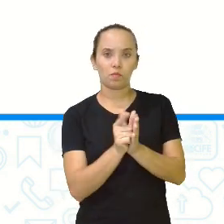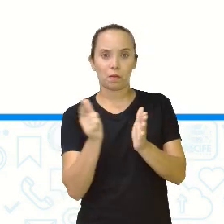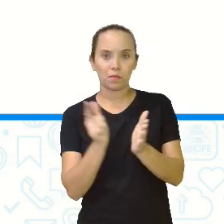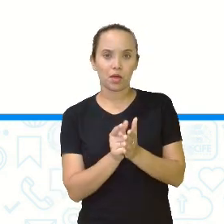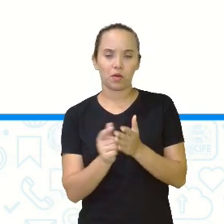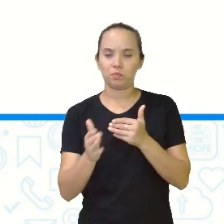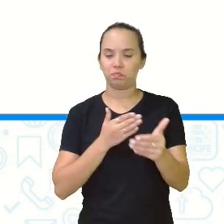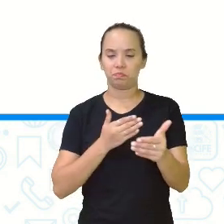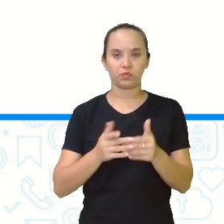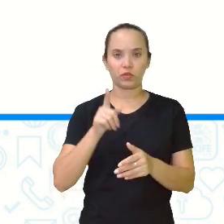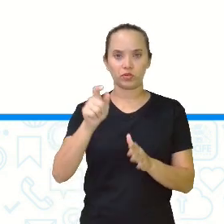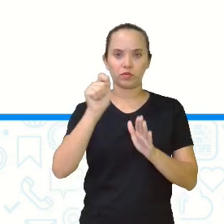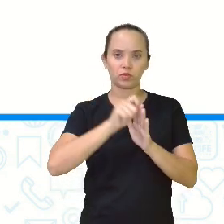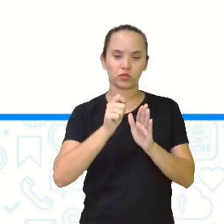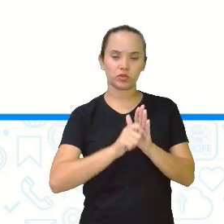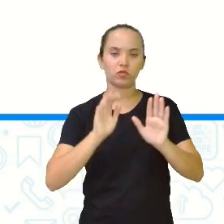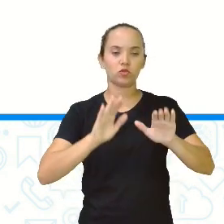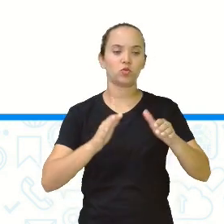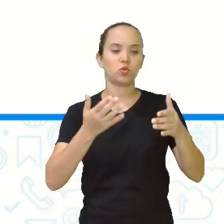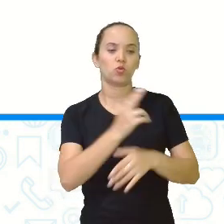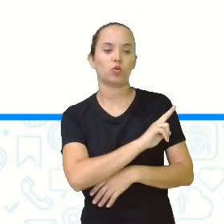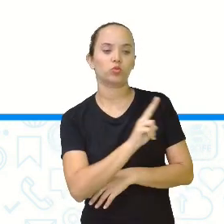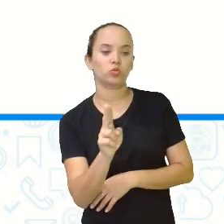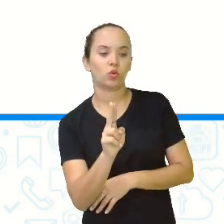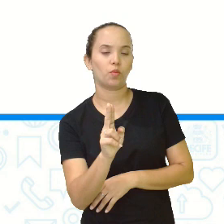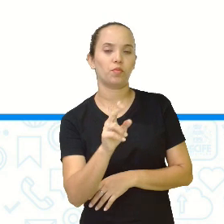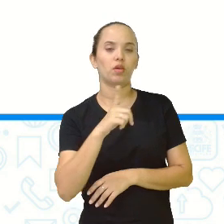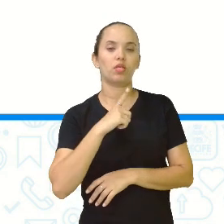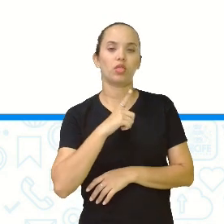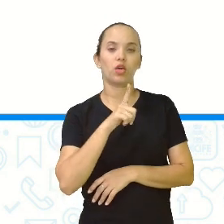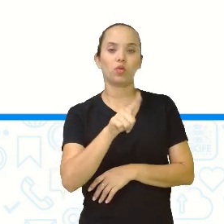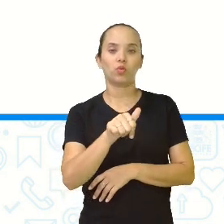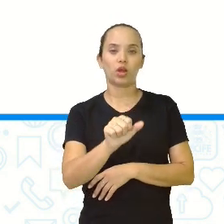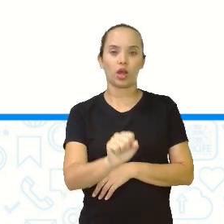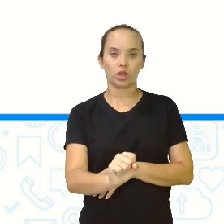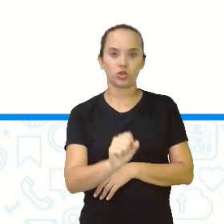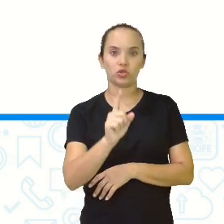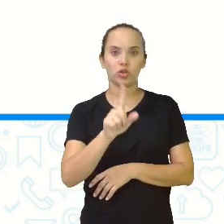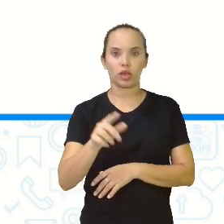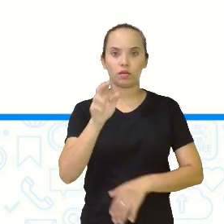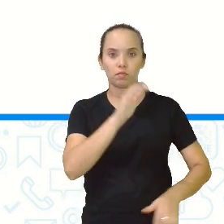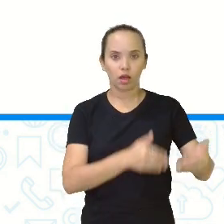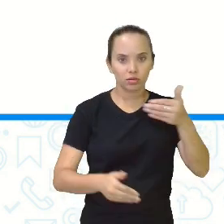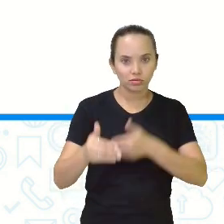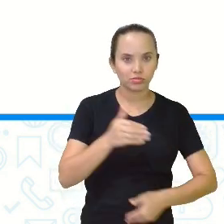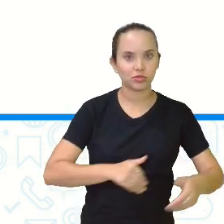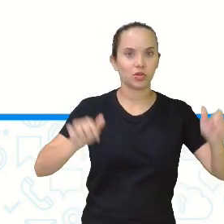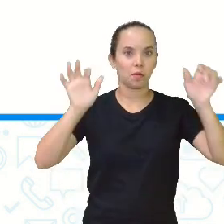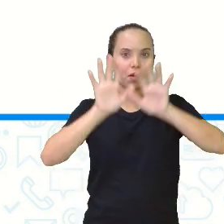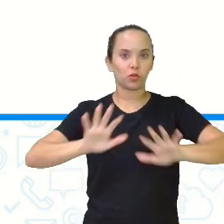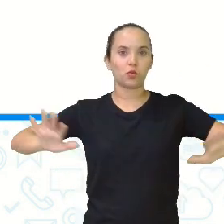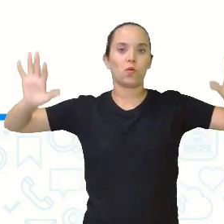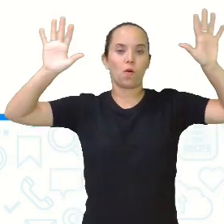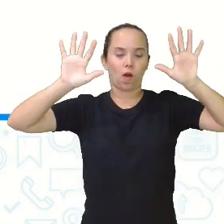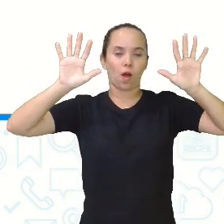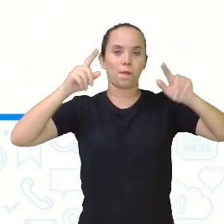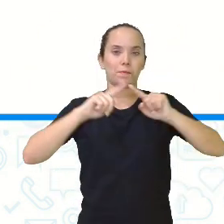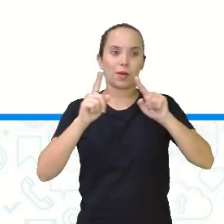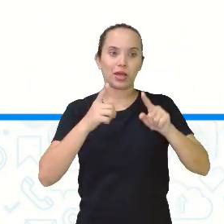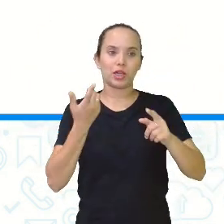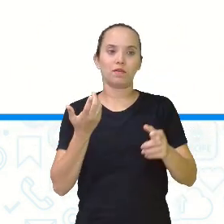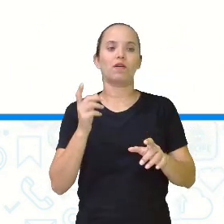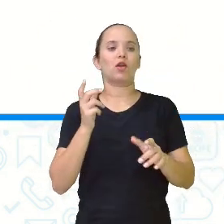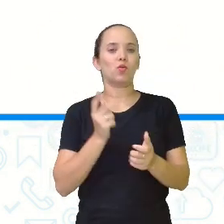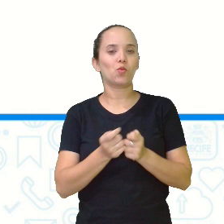Escreve aí assim, ó. Que nome recebe o gás presente no ar que garante que o fogo dure por mais